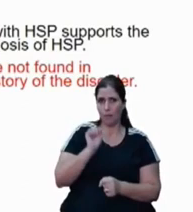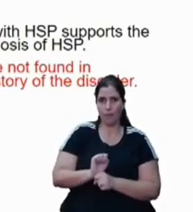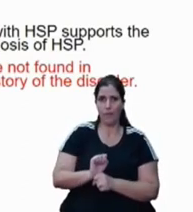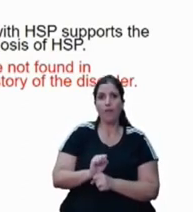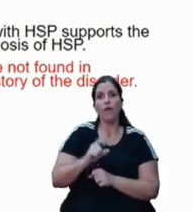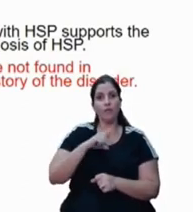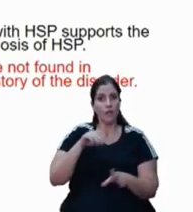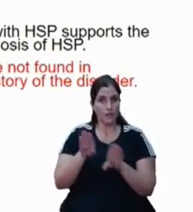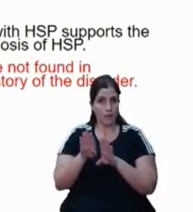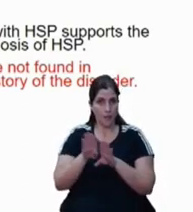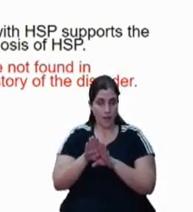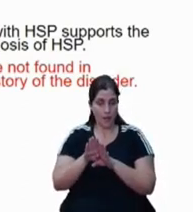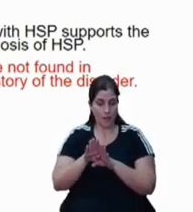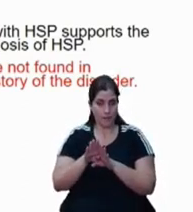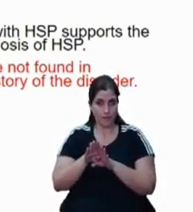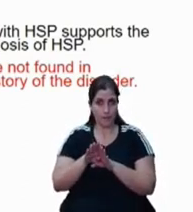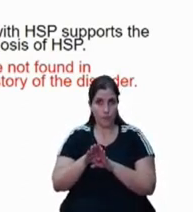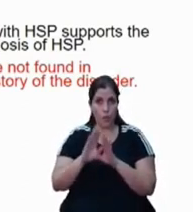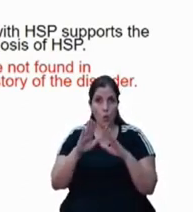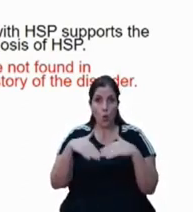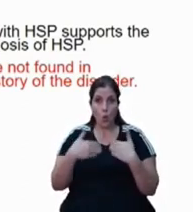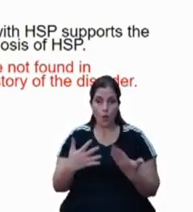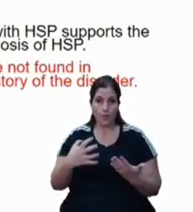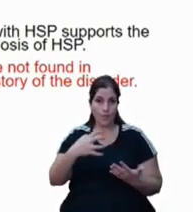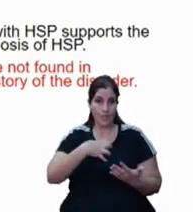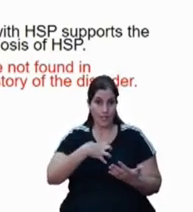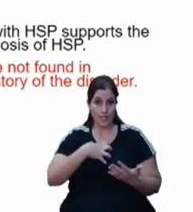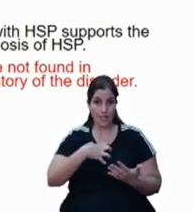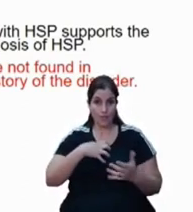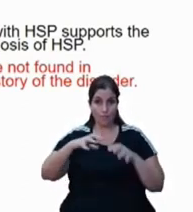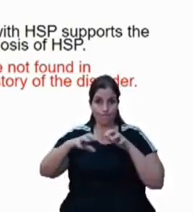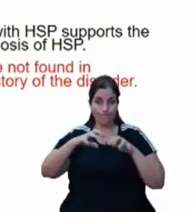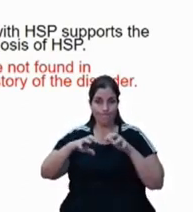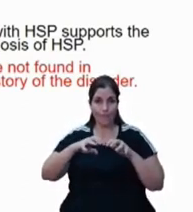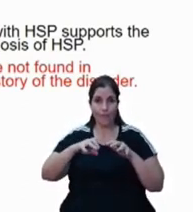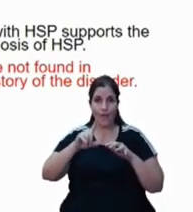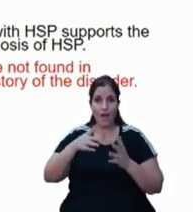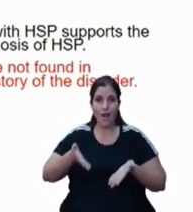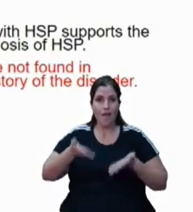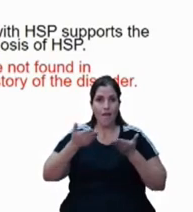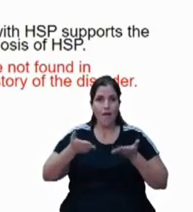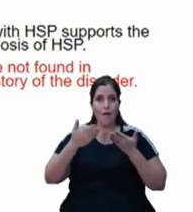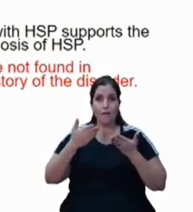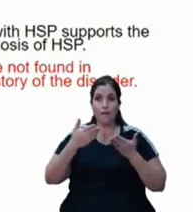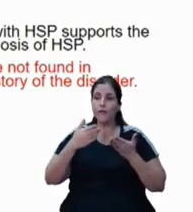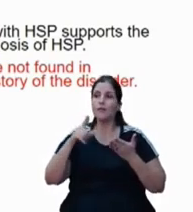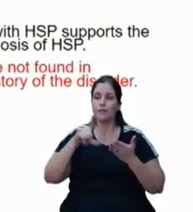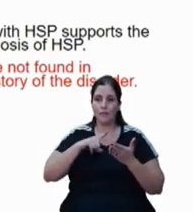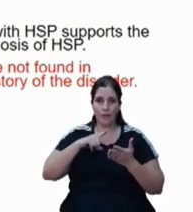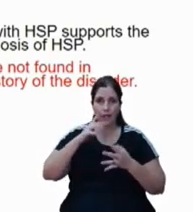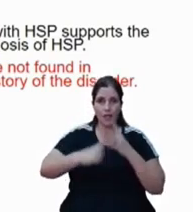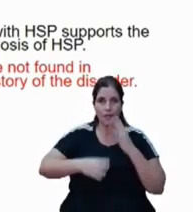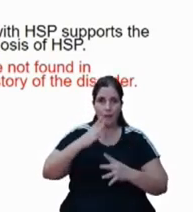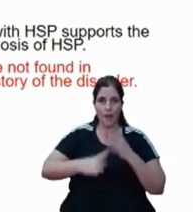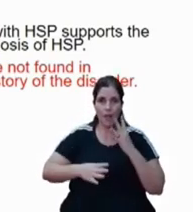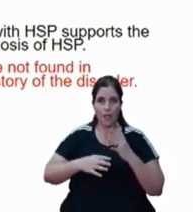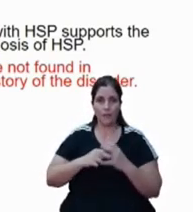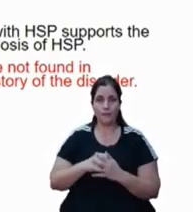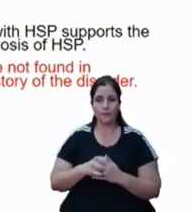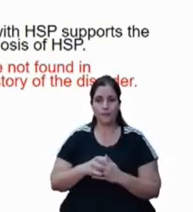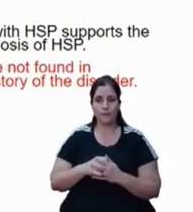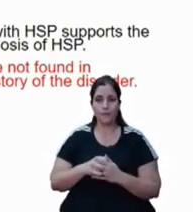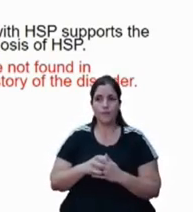também casos onde a sensação de vibração é levemente comprometida nos dedos dos pés, acompanhada